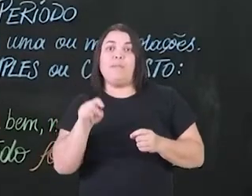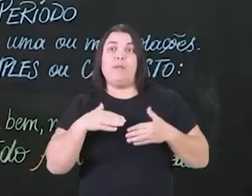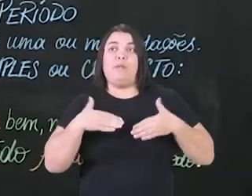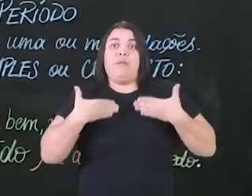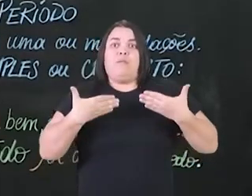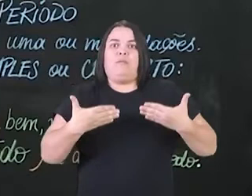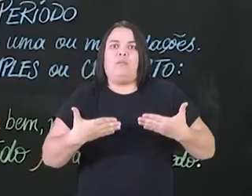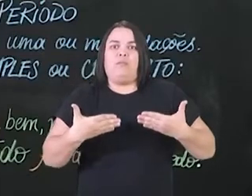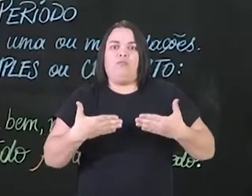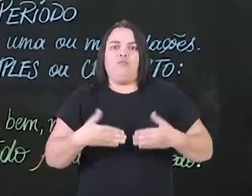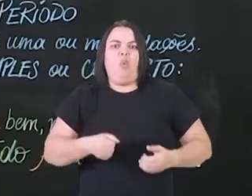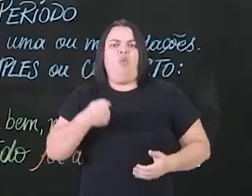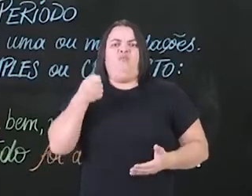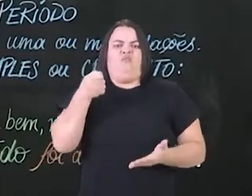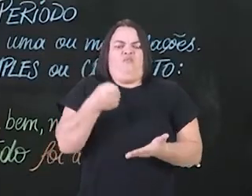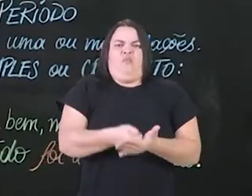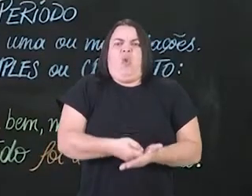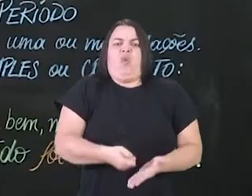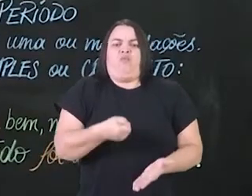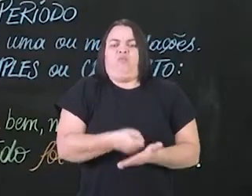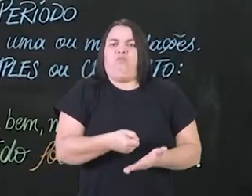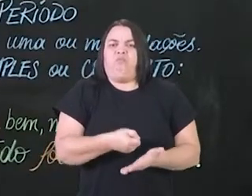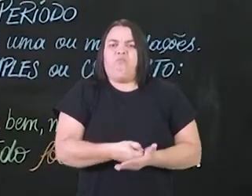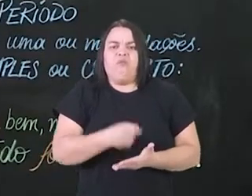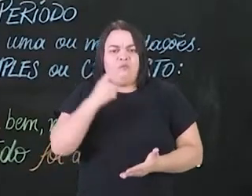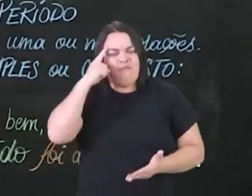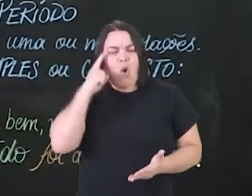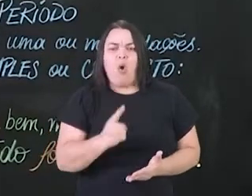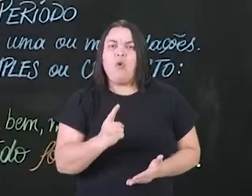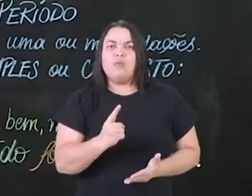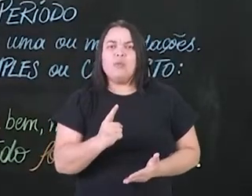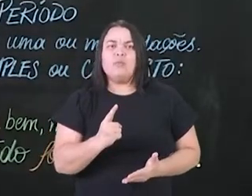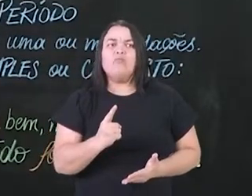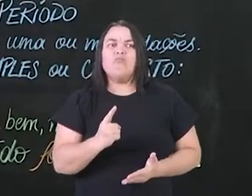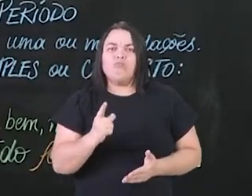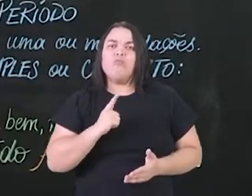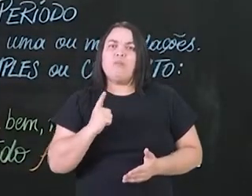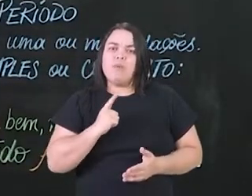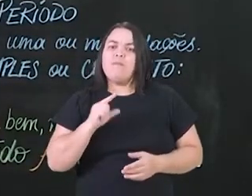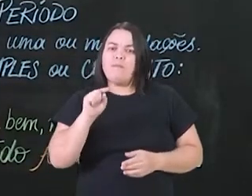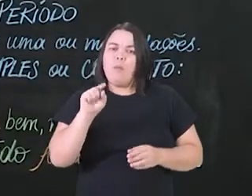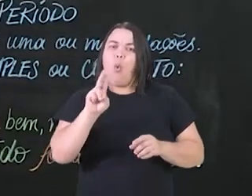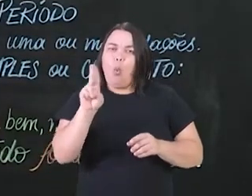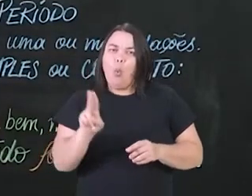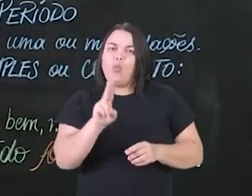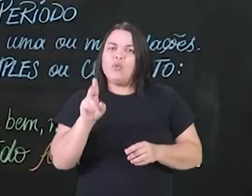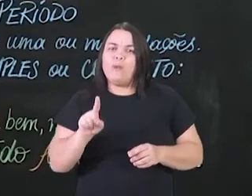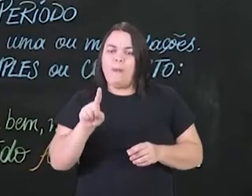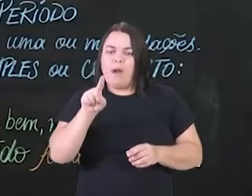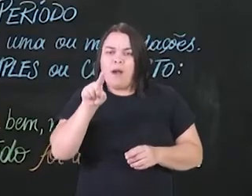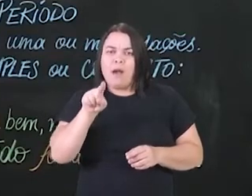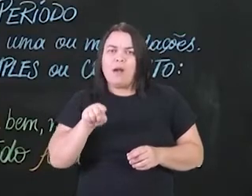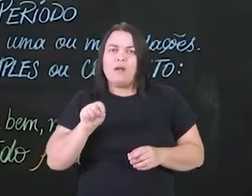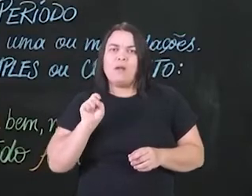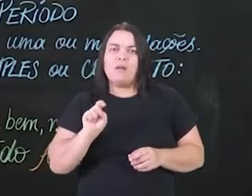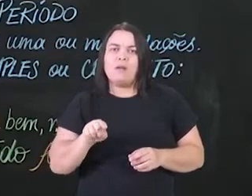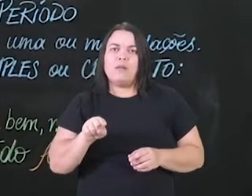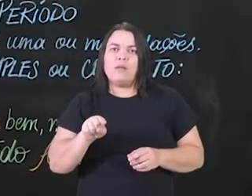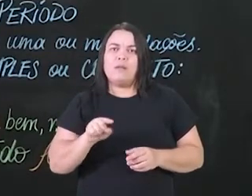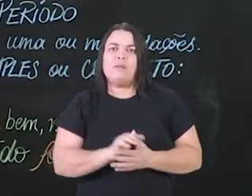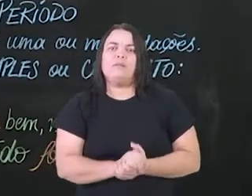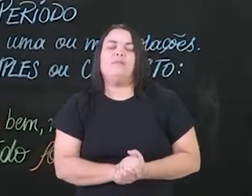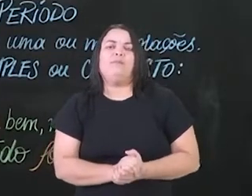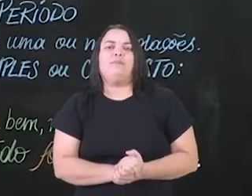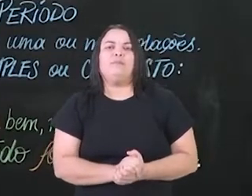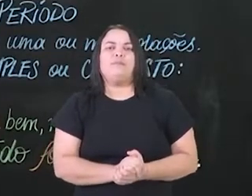caso, se for uma ordem muito forte, por exemplo, né? Geralmente a gente utiliza a exclamação também com as imperativas, mas lembrar desse tom da ordem, do comando,